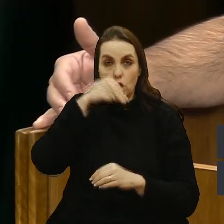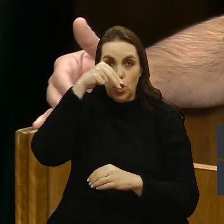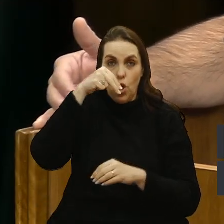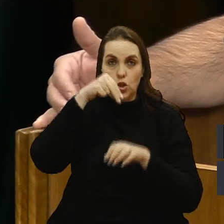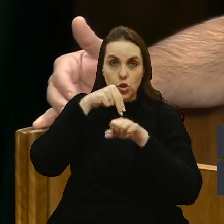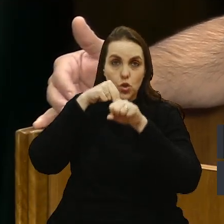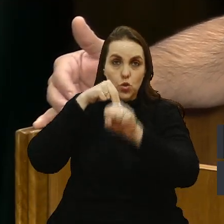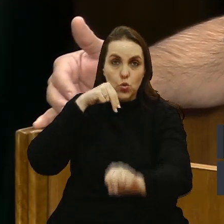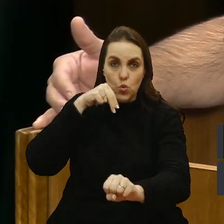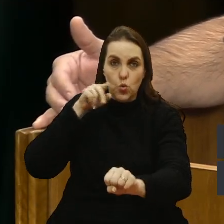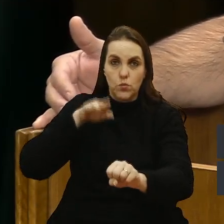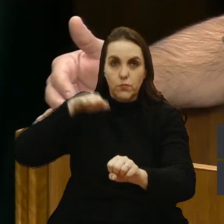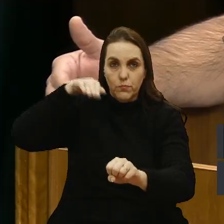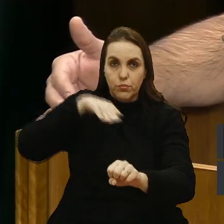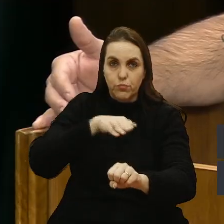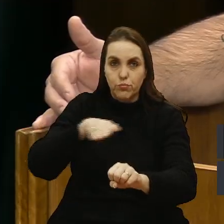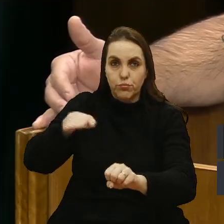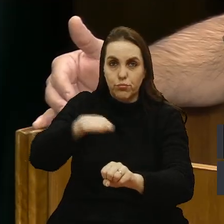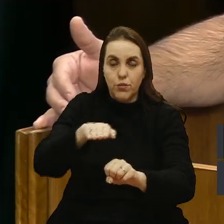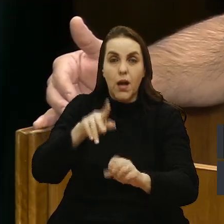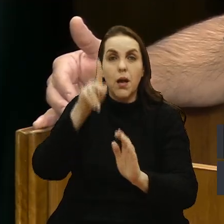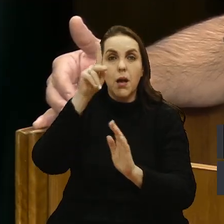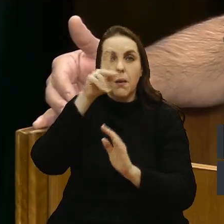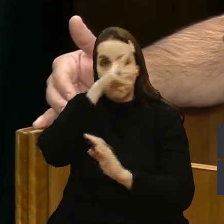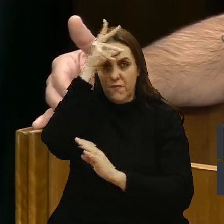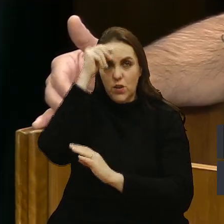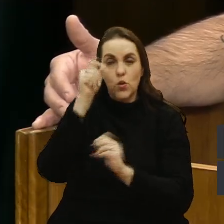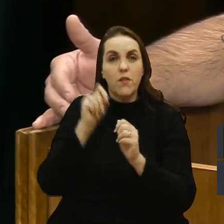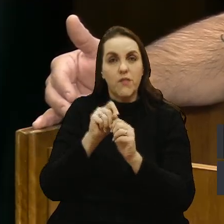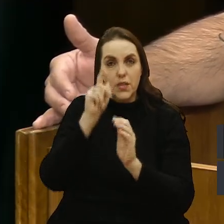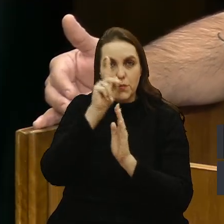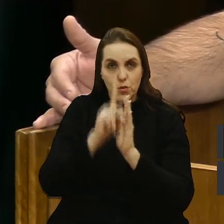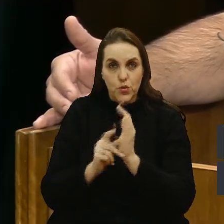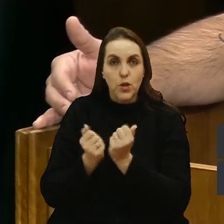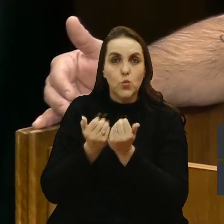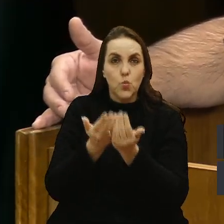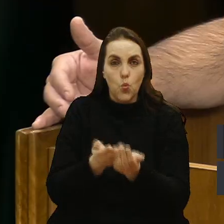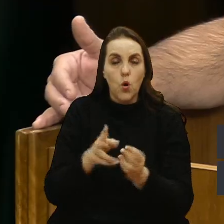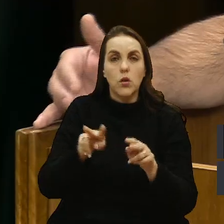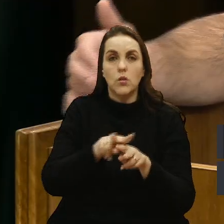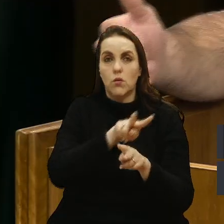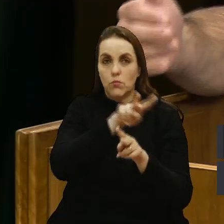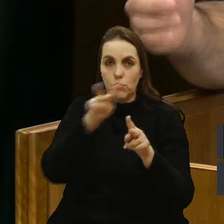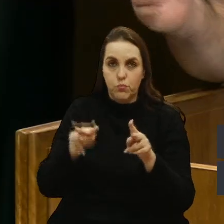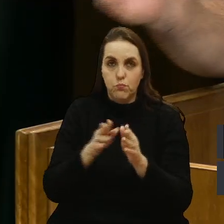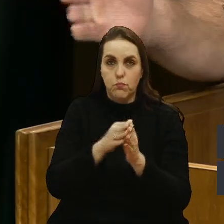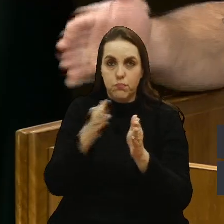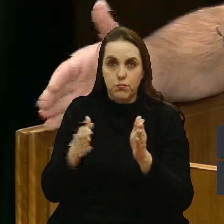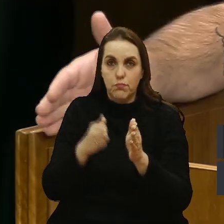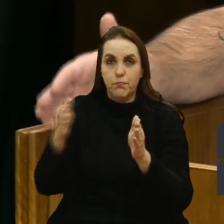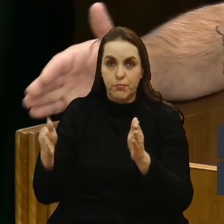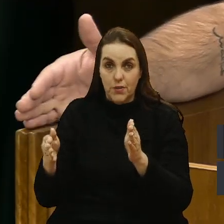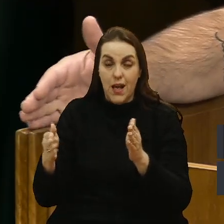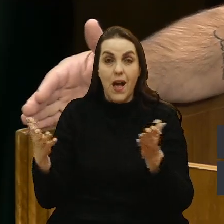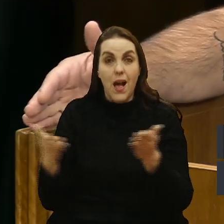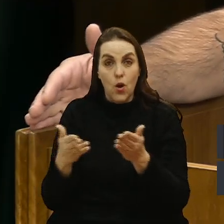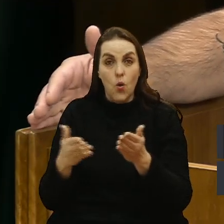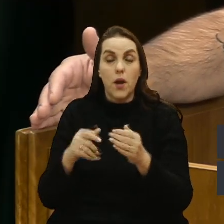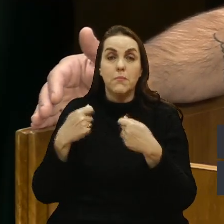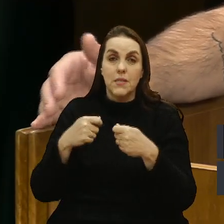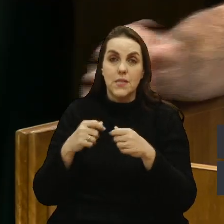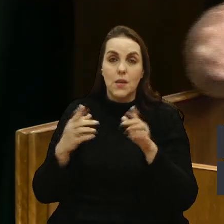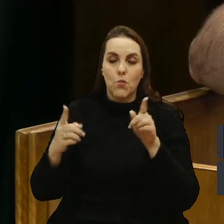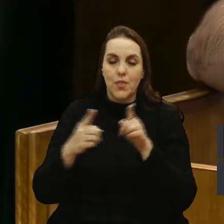que a prefeitura fez o projeto, doou o projeto e fizeram a duplicação. Então agora nós precisamos deste outro